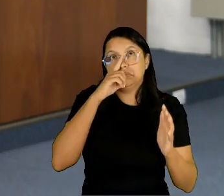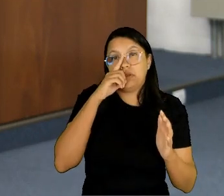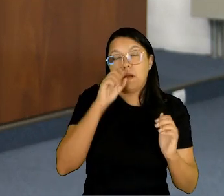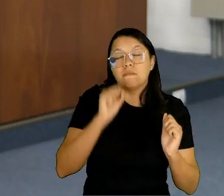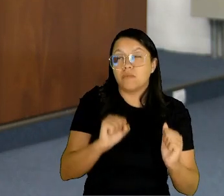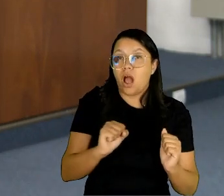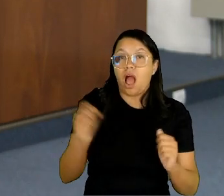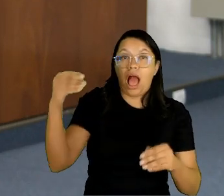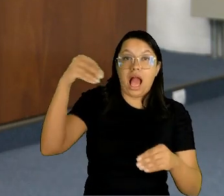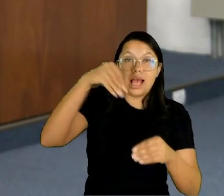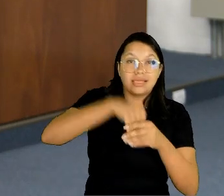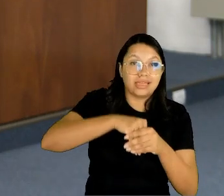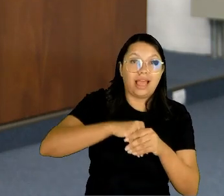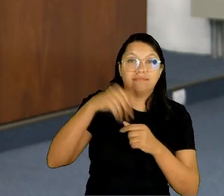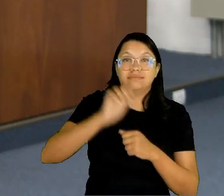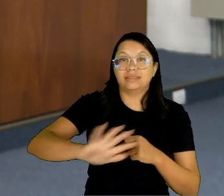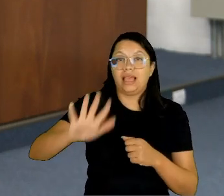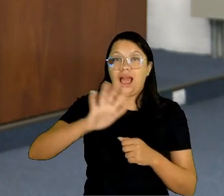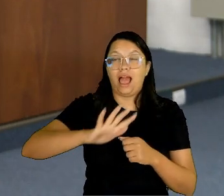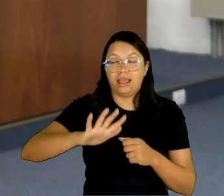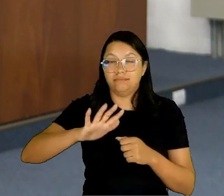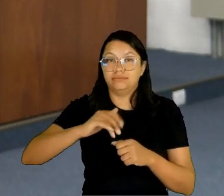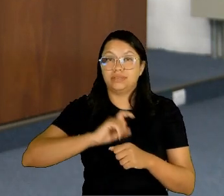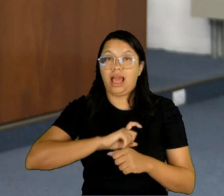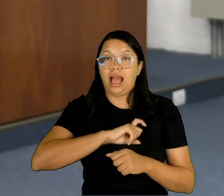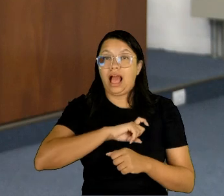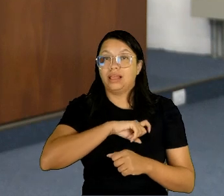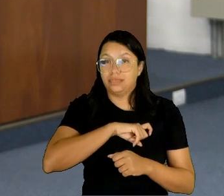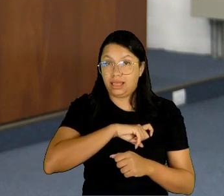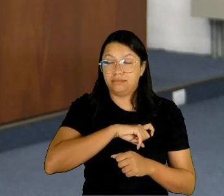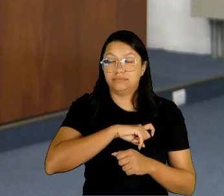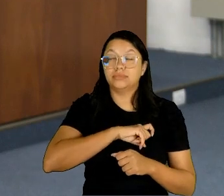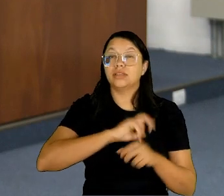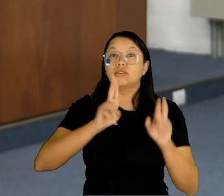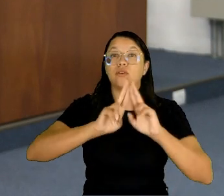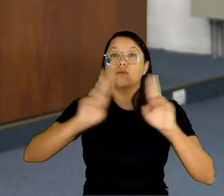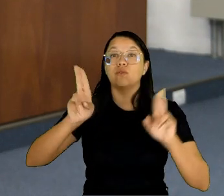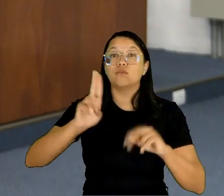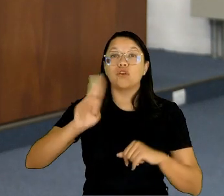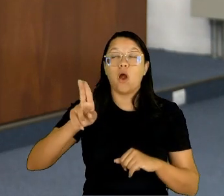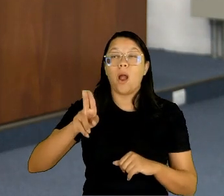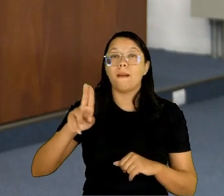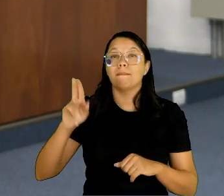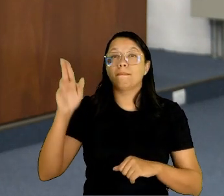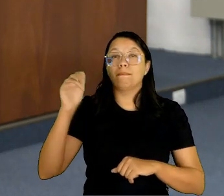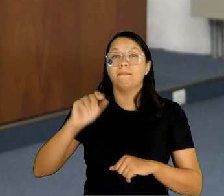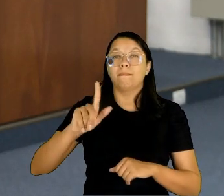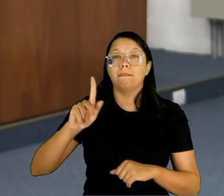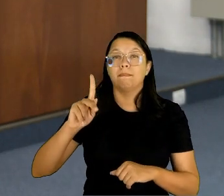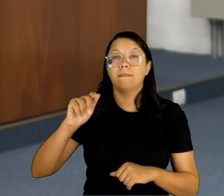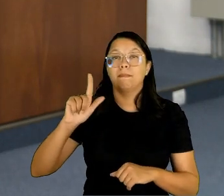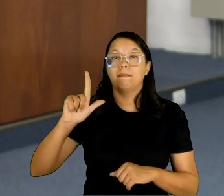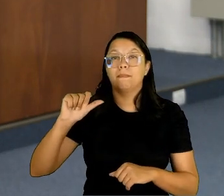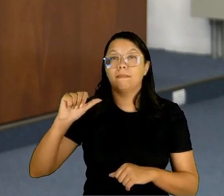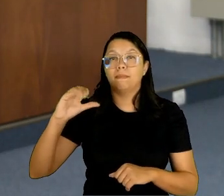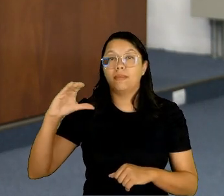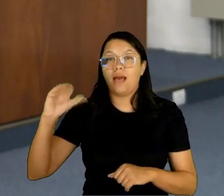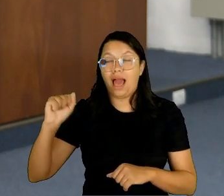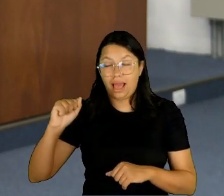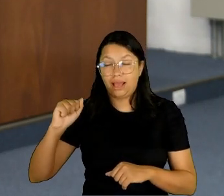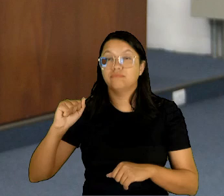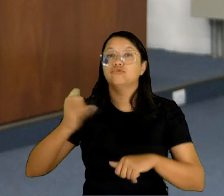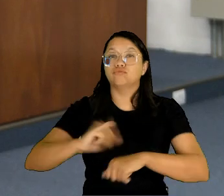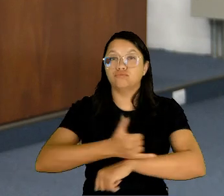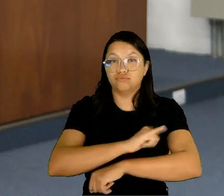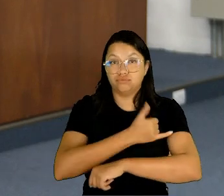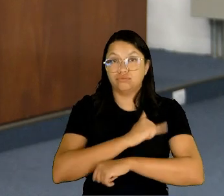outros fatores de risco, ele pode entrar nessa camada da artéria e fazer o que a gente chama de placa de gordura. Então, aqui a gente tem um vaso cortado que não